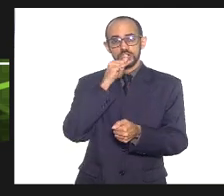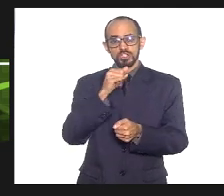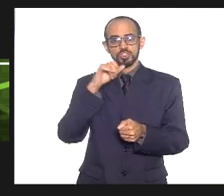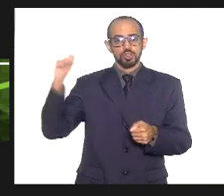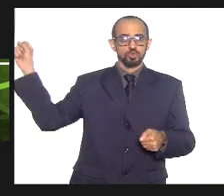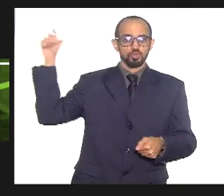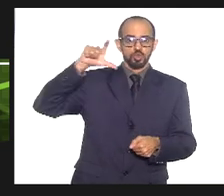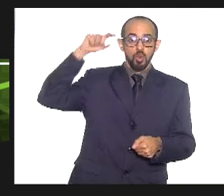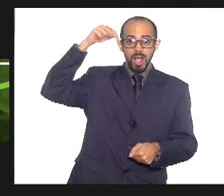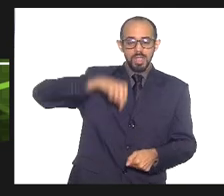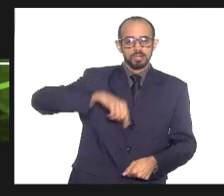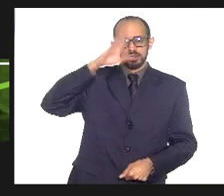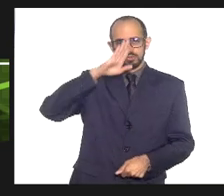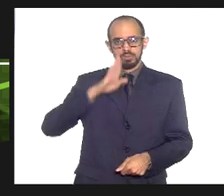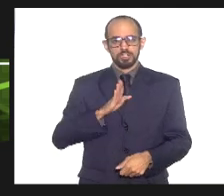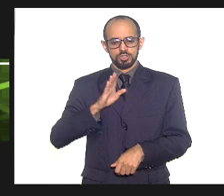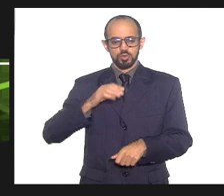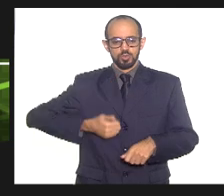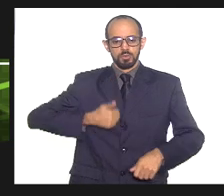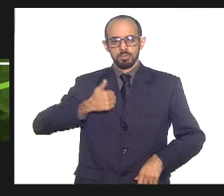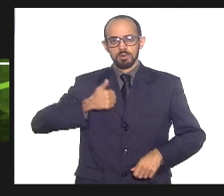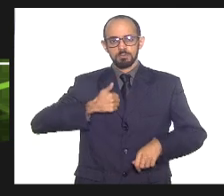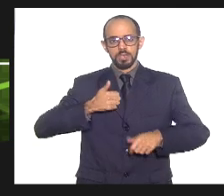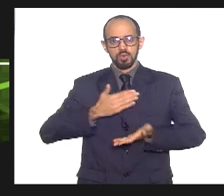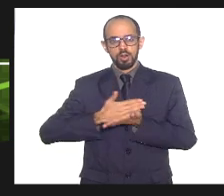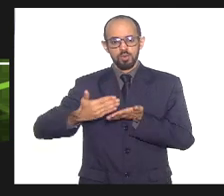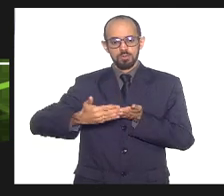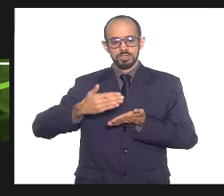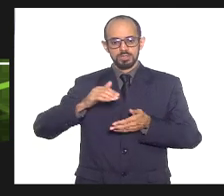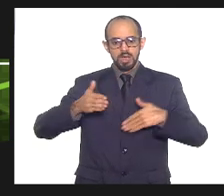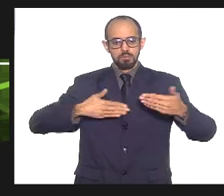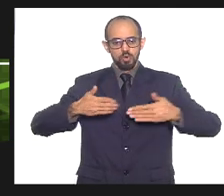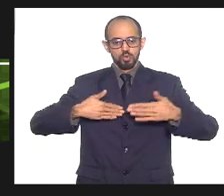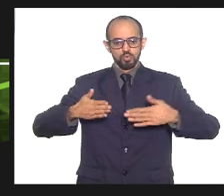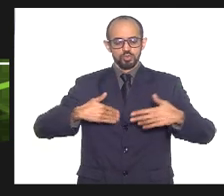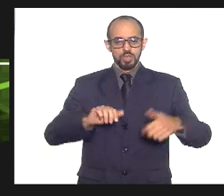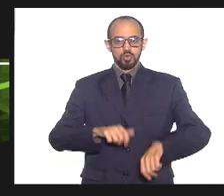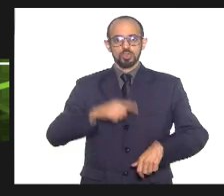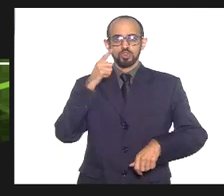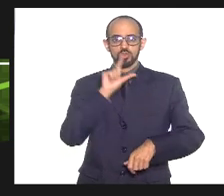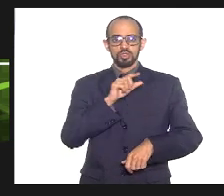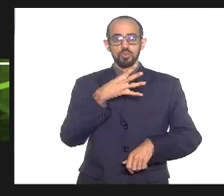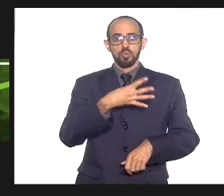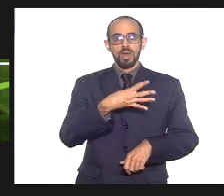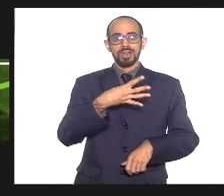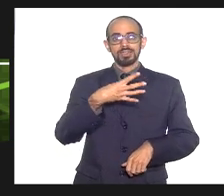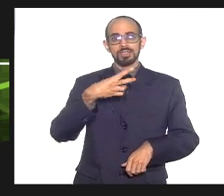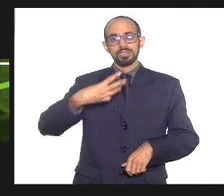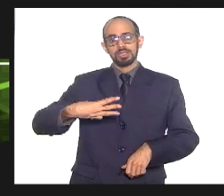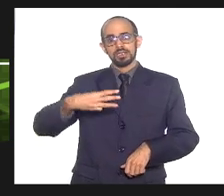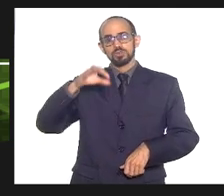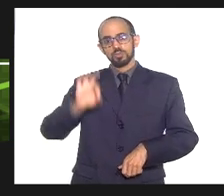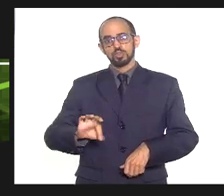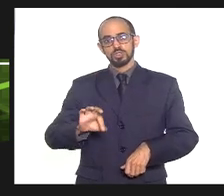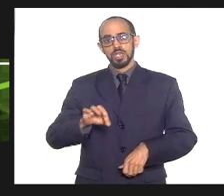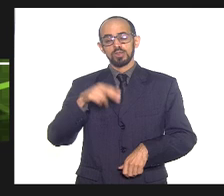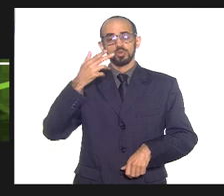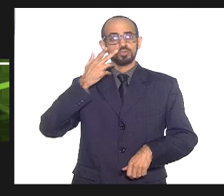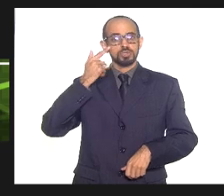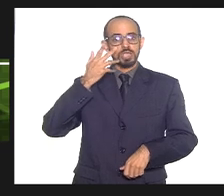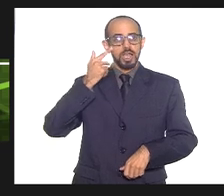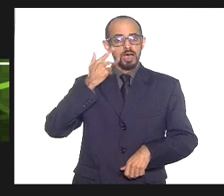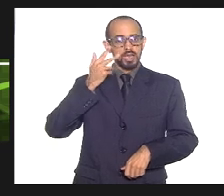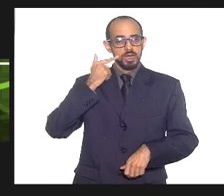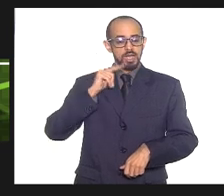projeto é aqui no Brasil. O primeiro a entrar em produção, nós adquirimos 43% do projeto Apodi no Ceará, aqui